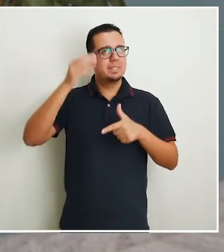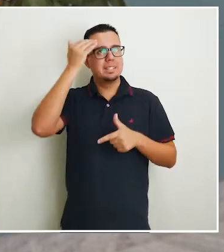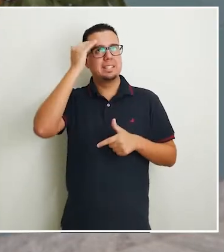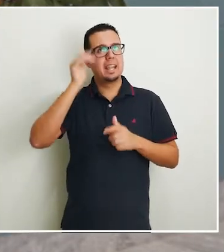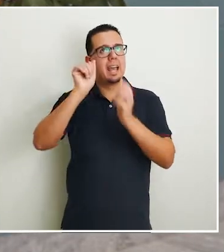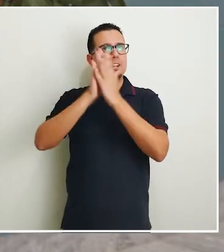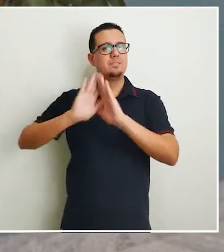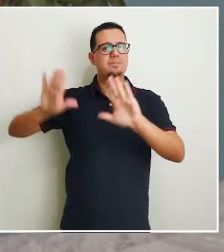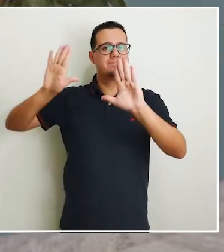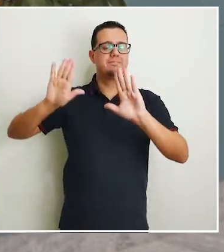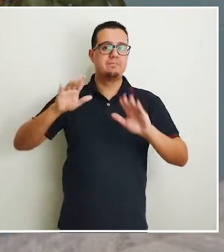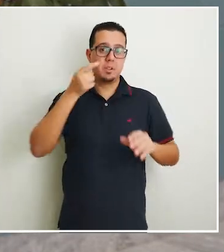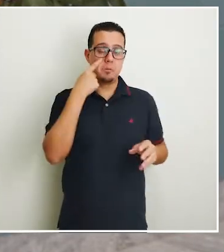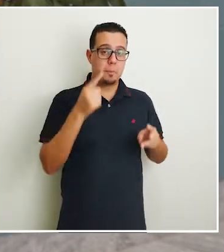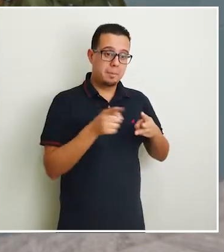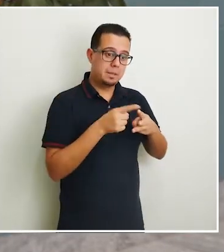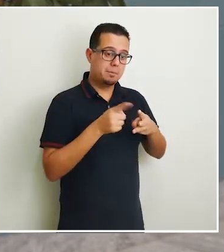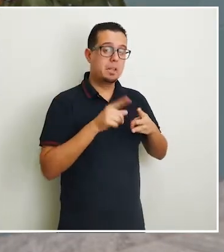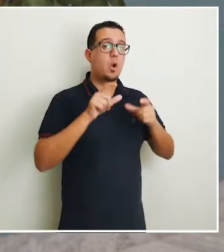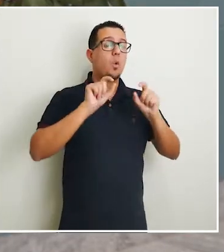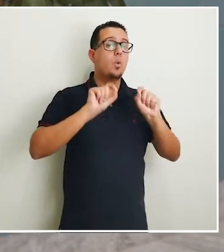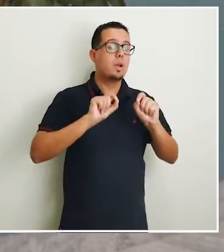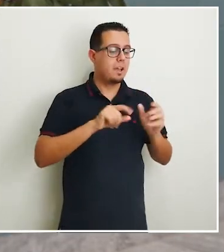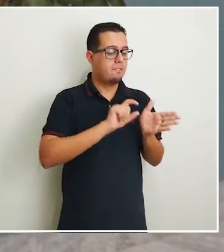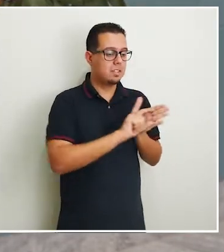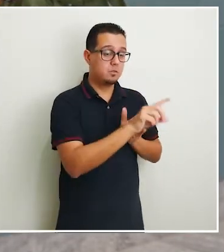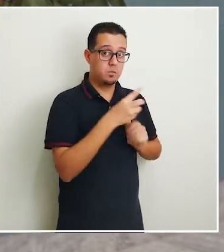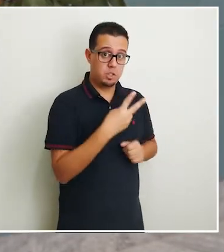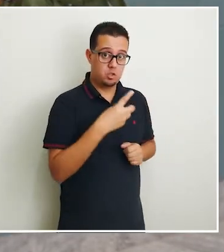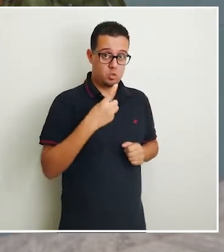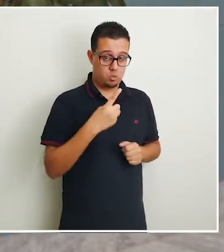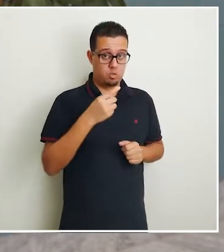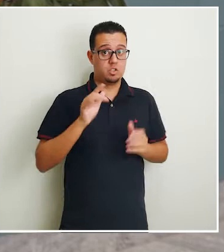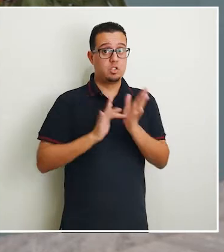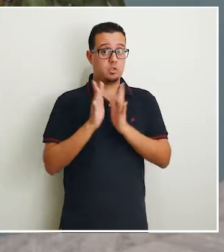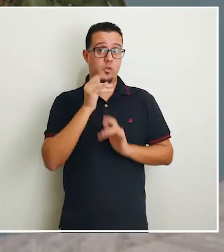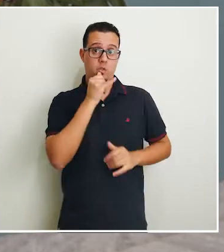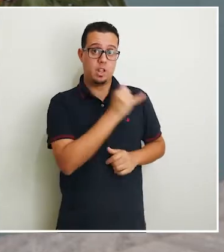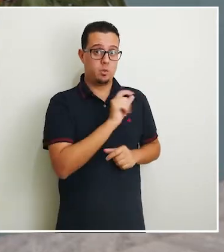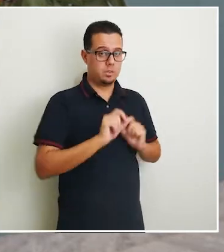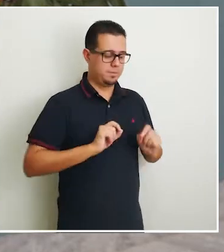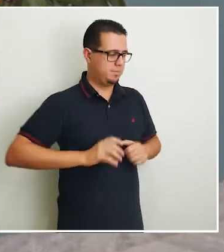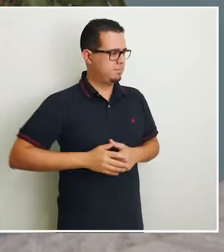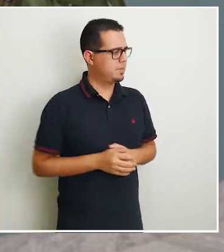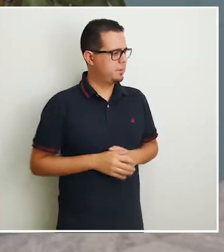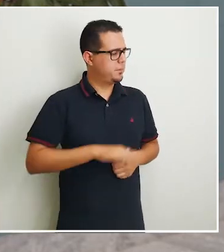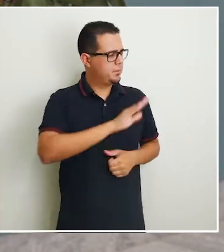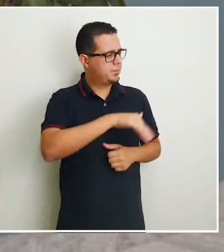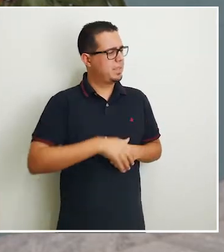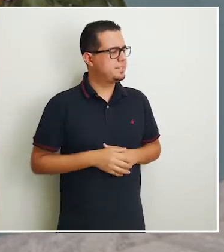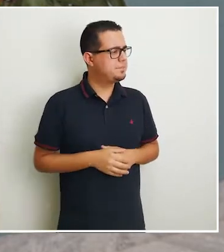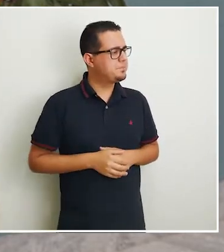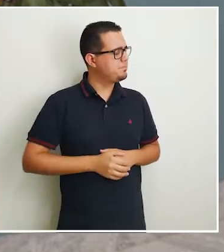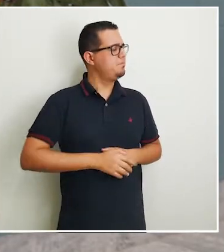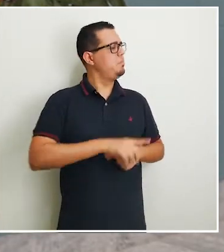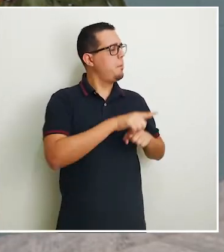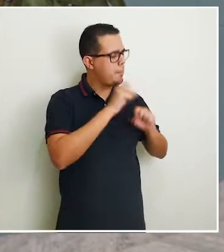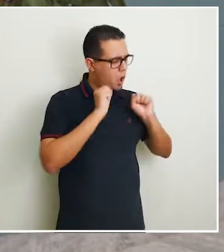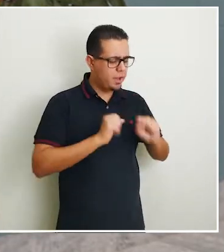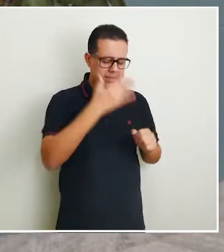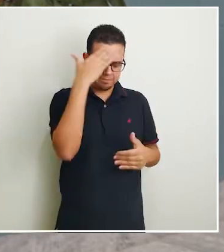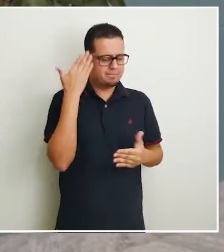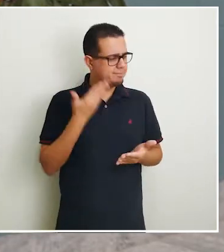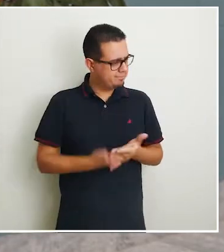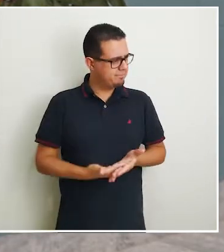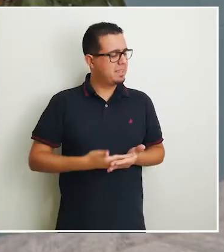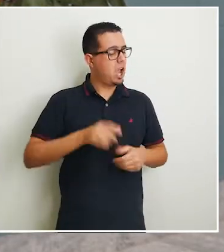captado aqui no versículo 21, por assim dizer, quando Jesus diz para a mulher nessa conversa: Mulher, podes crer-me